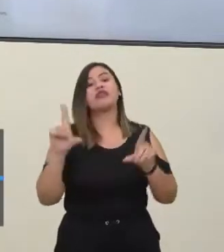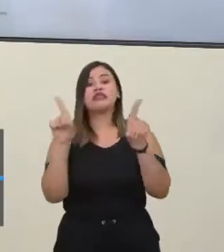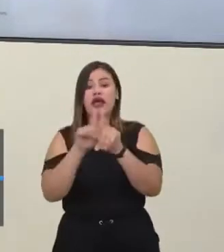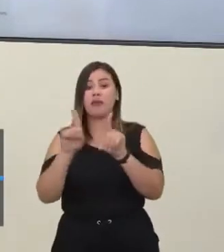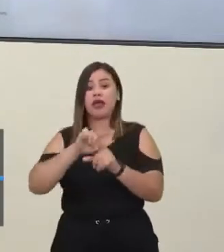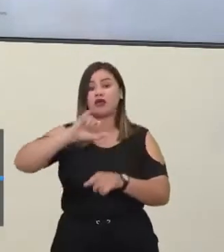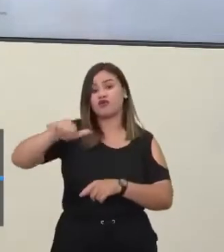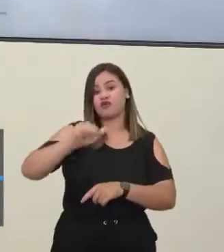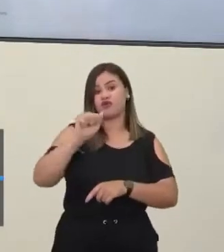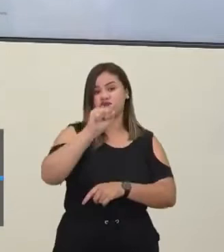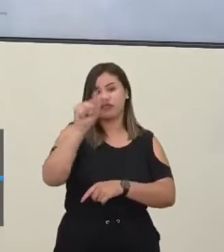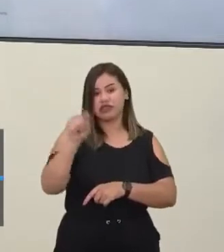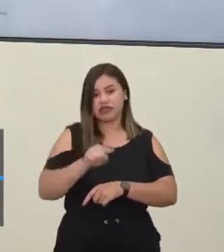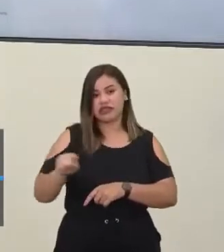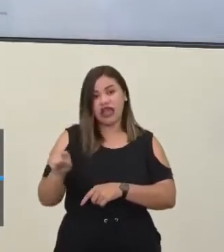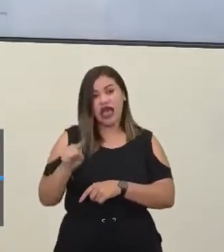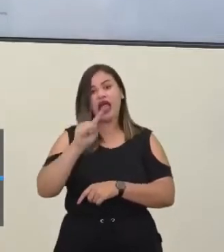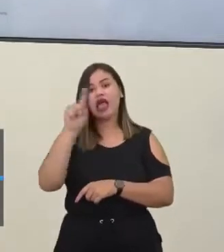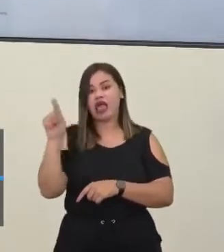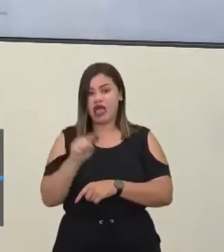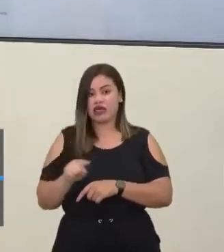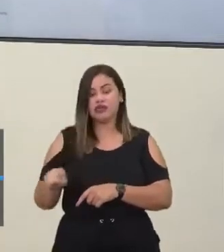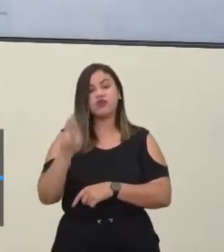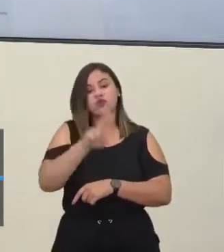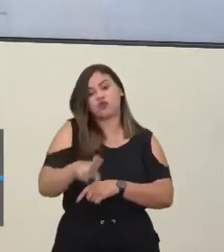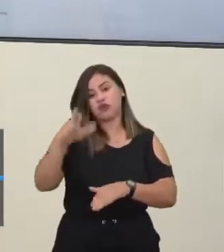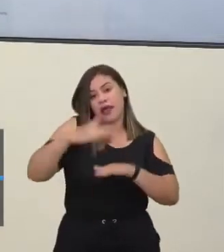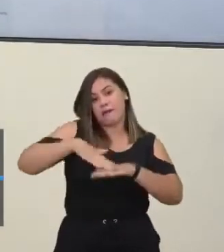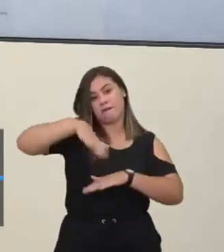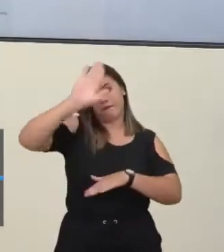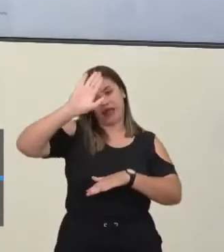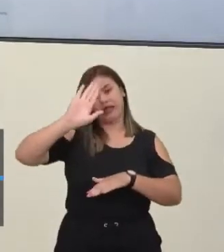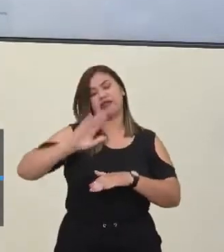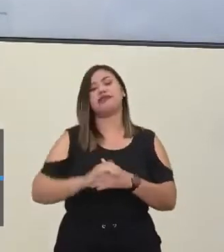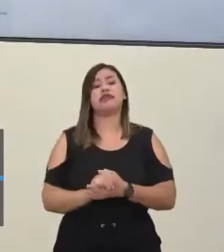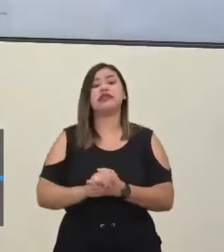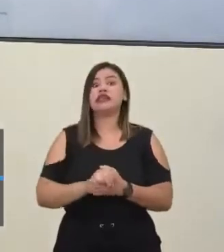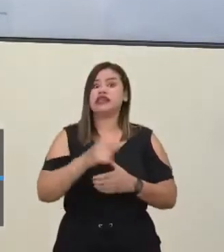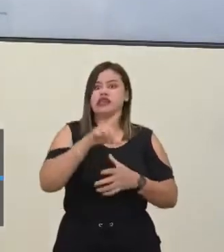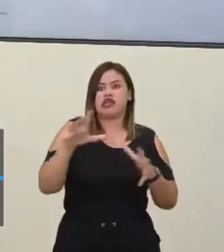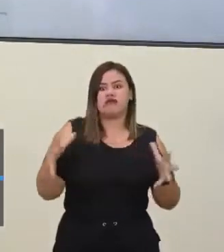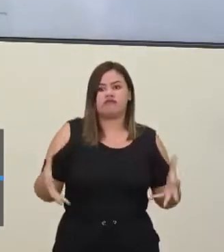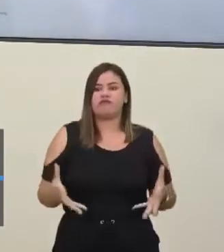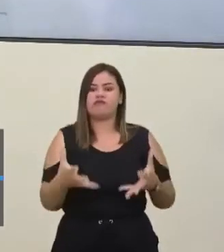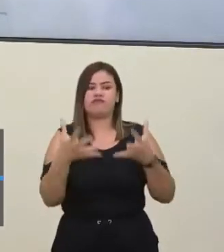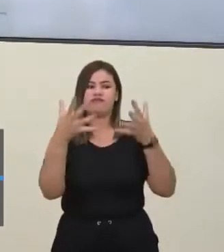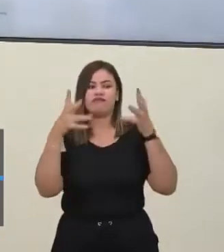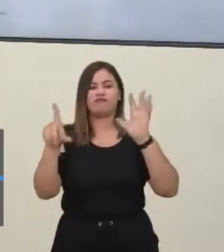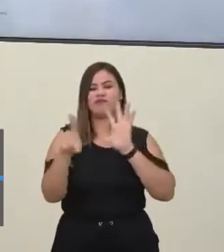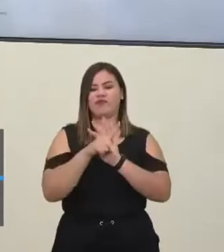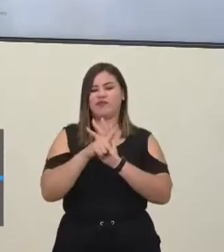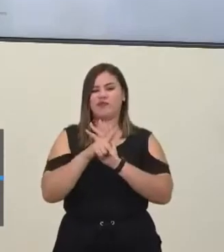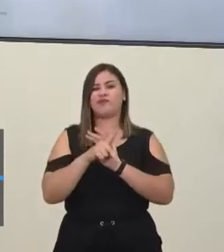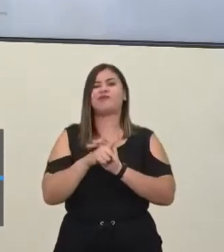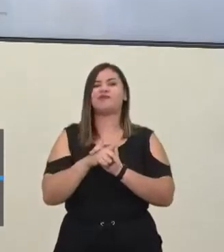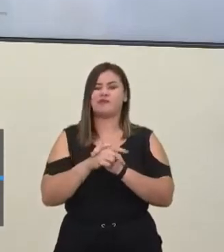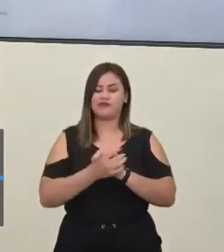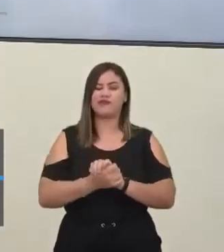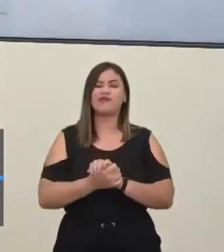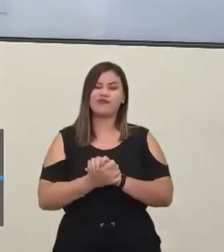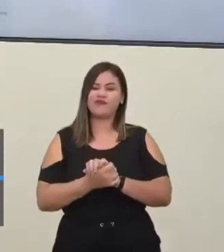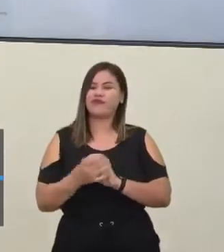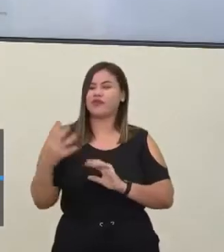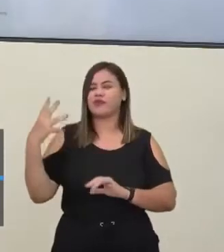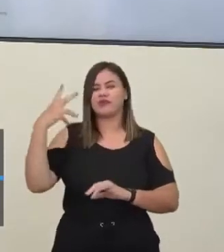né? Utilizando aí largamente. E, gente, os metais, eles dão uma encorpada e uma variação dinâmica e uma beleza,